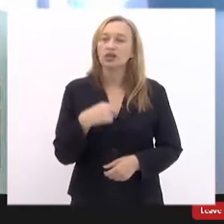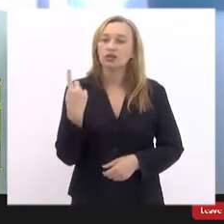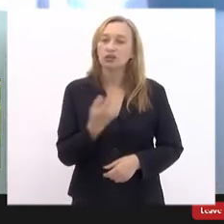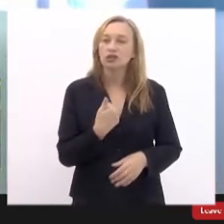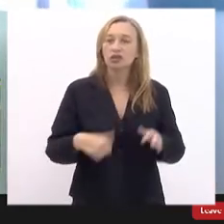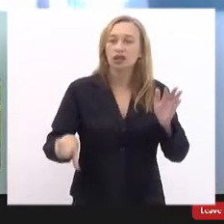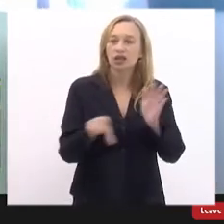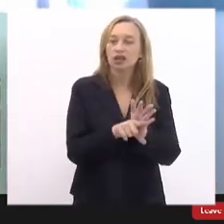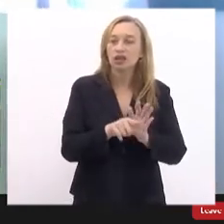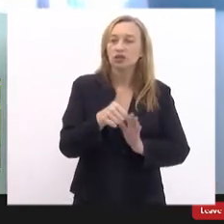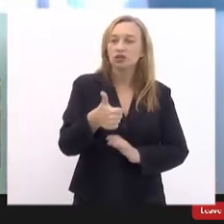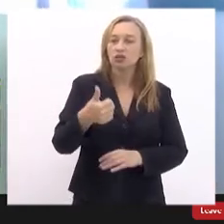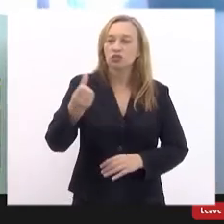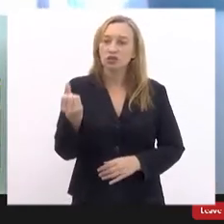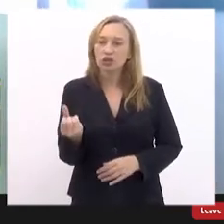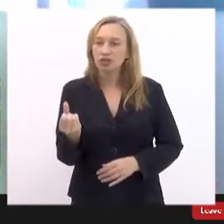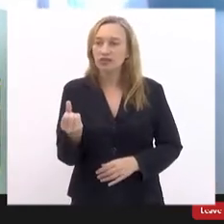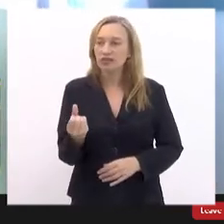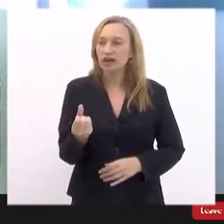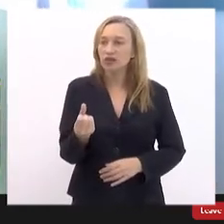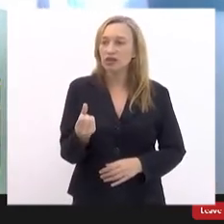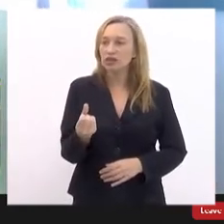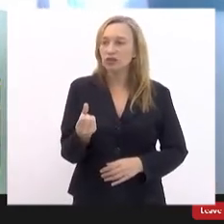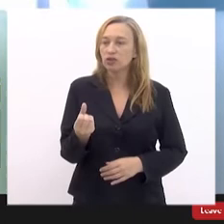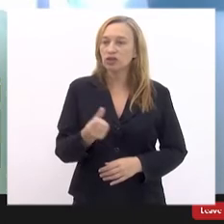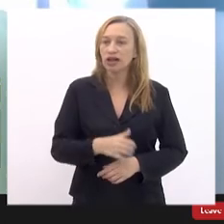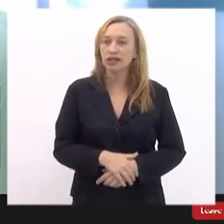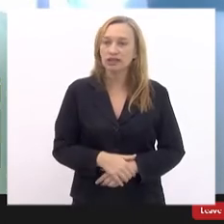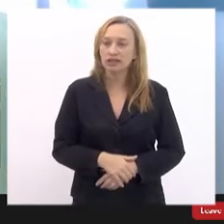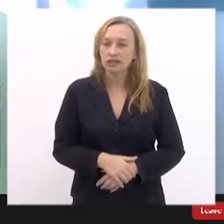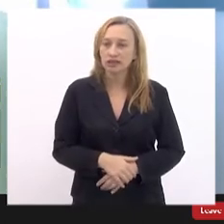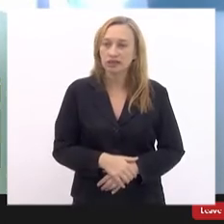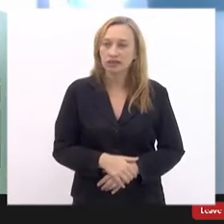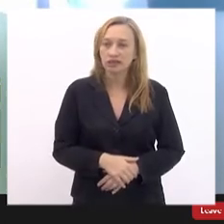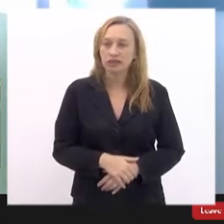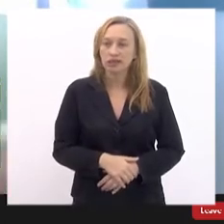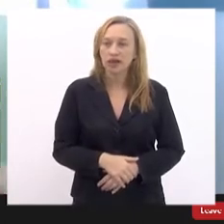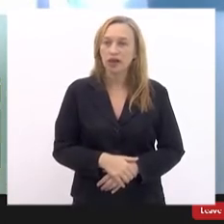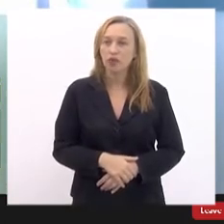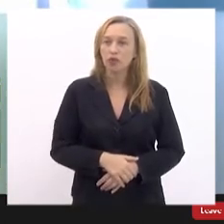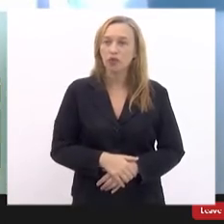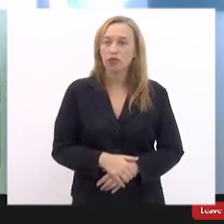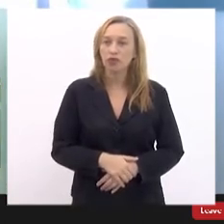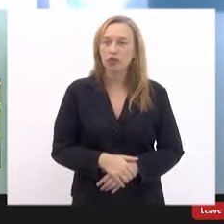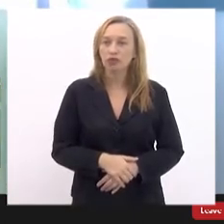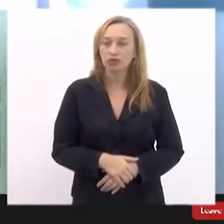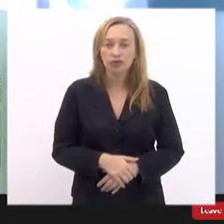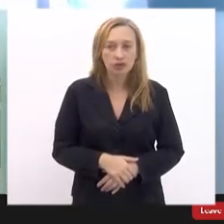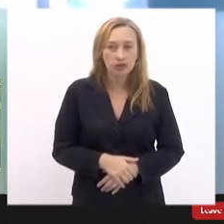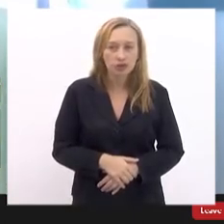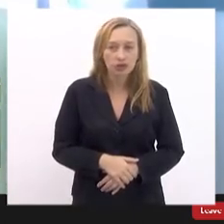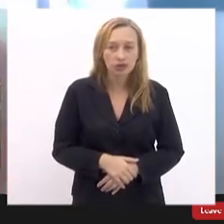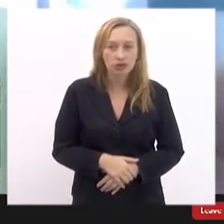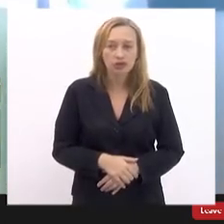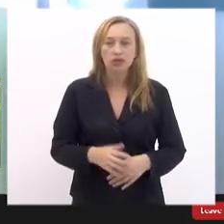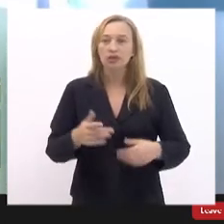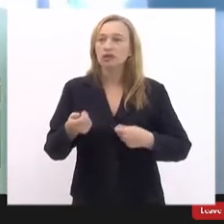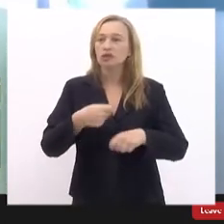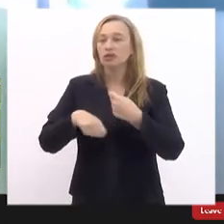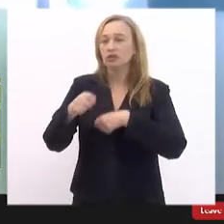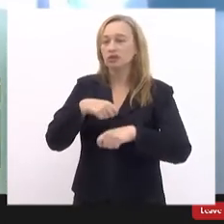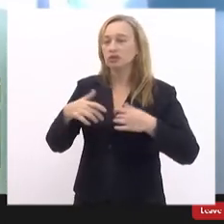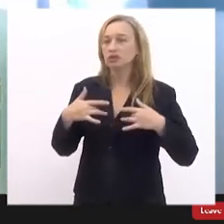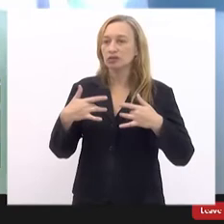de 2016 do Fundo de Economia Popular Solidária, nós temos